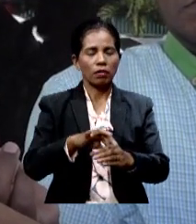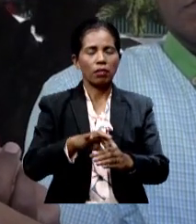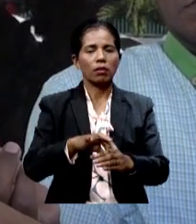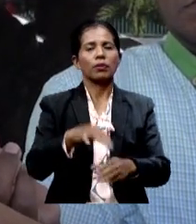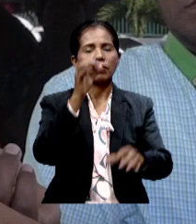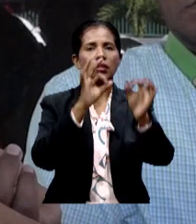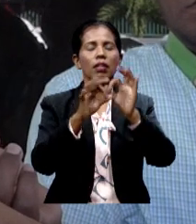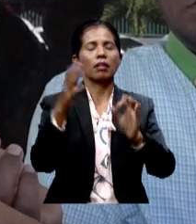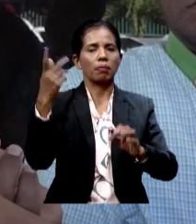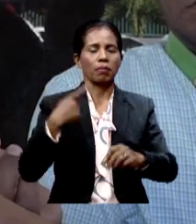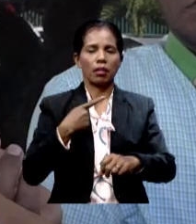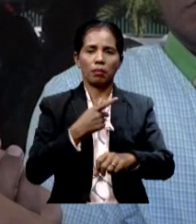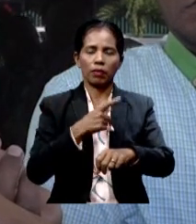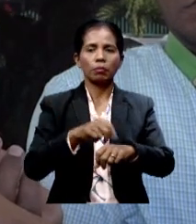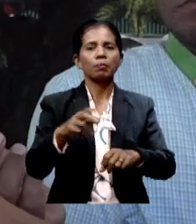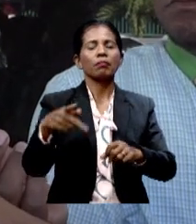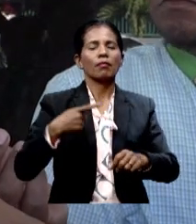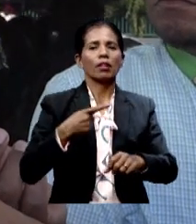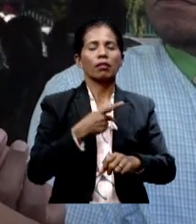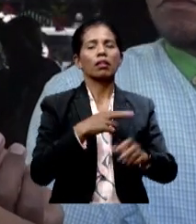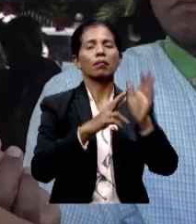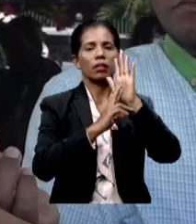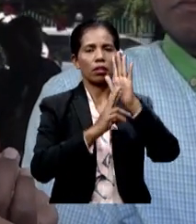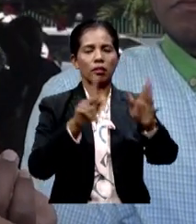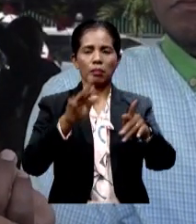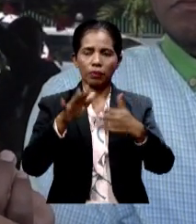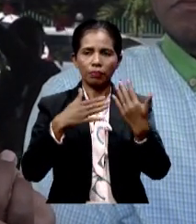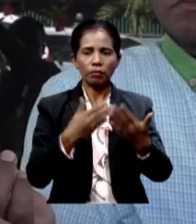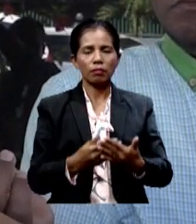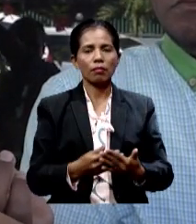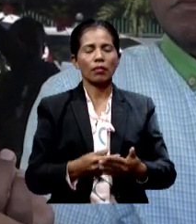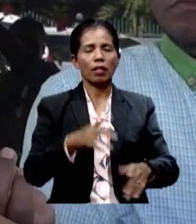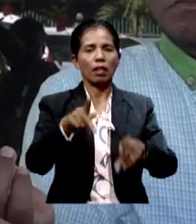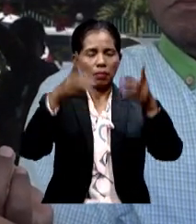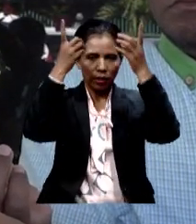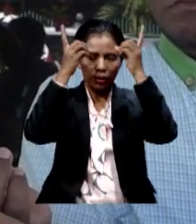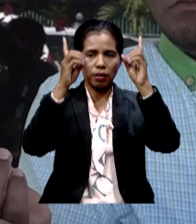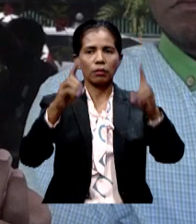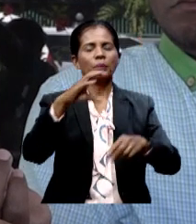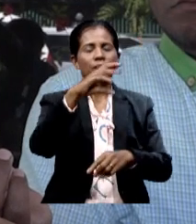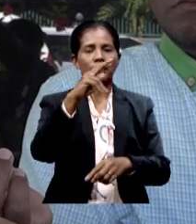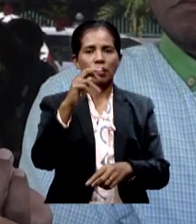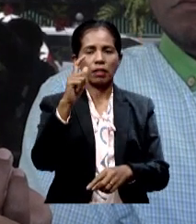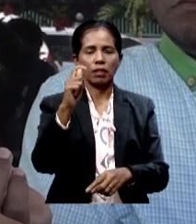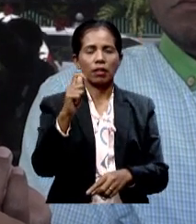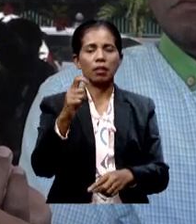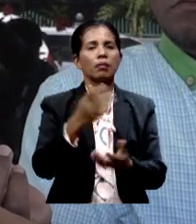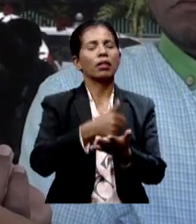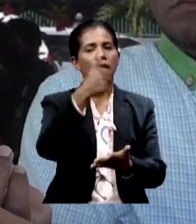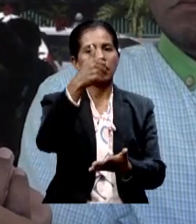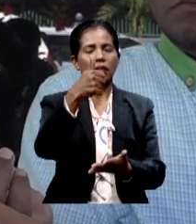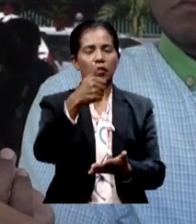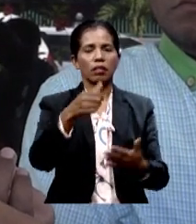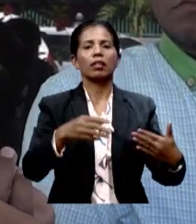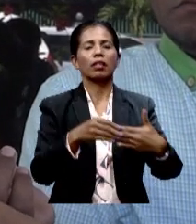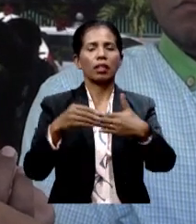parlamento, no parlamento representante do povo outro dia. A tu povo decide de tener te, não é o cu. Também é o cu para